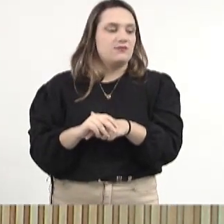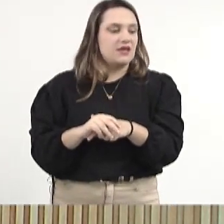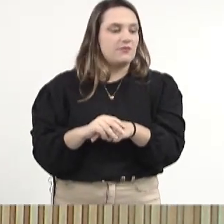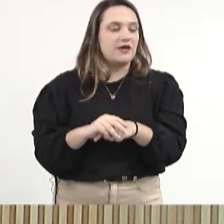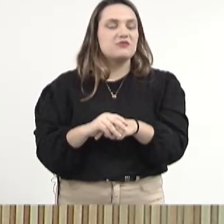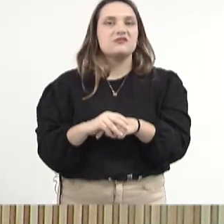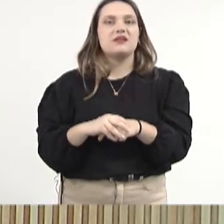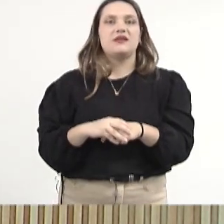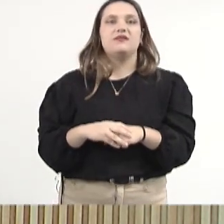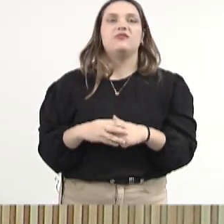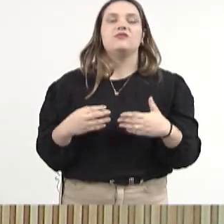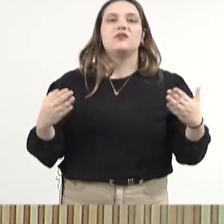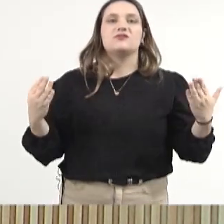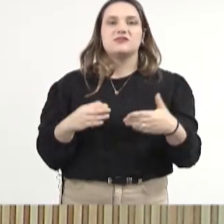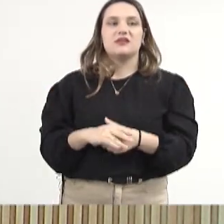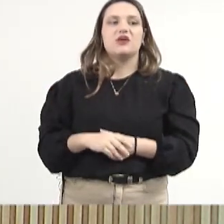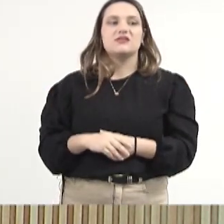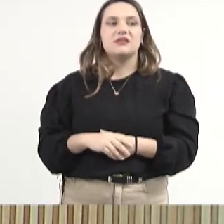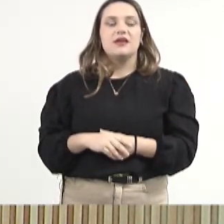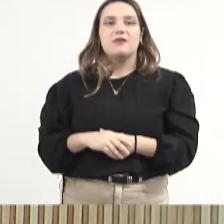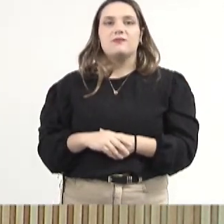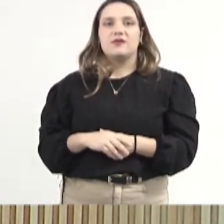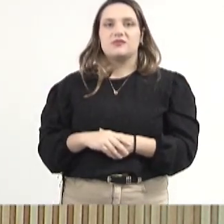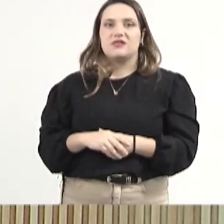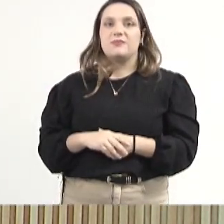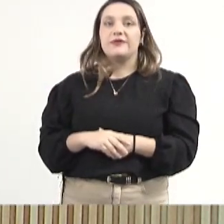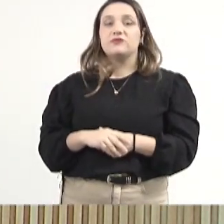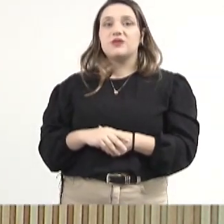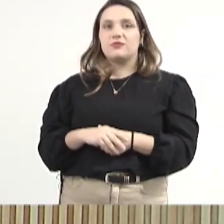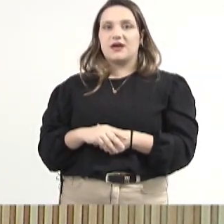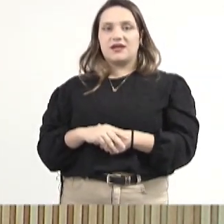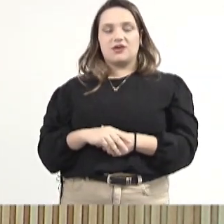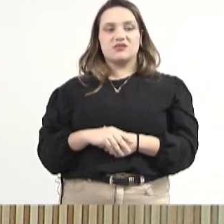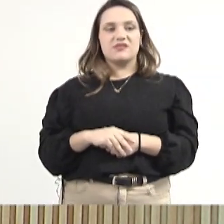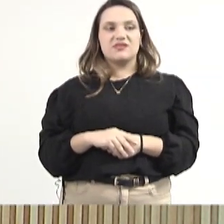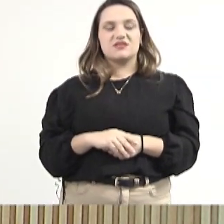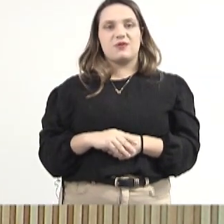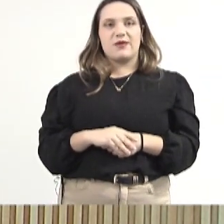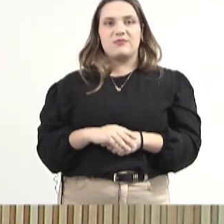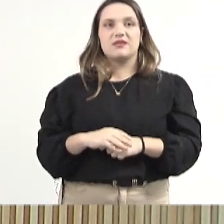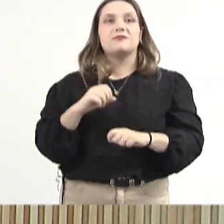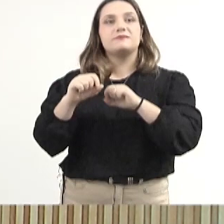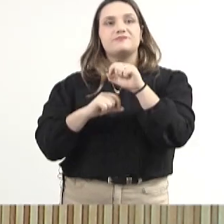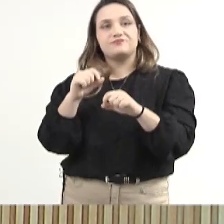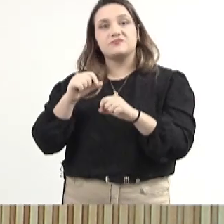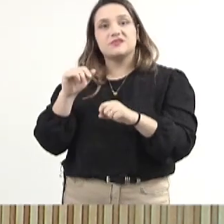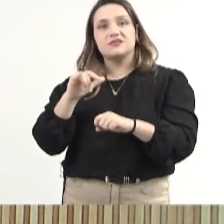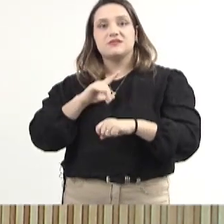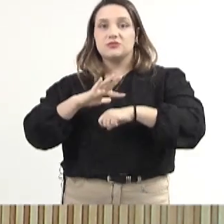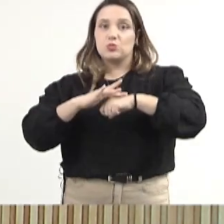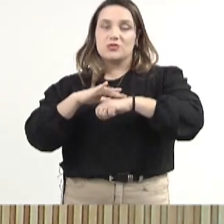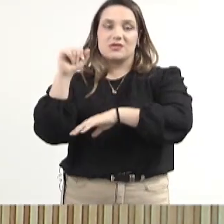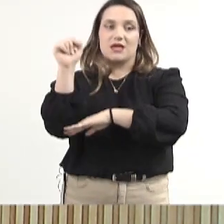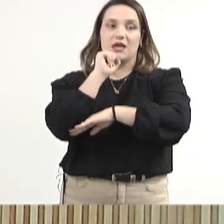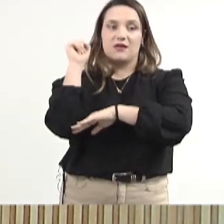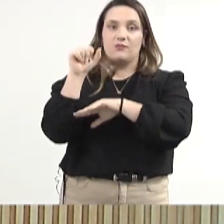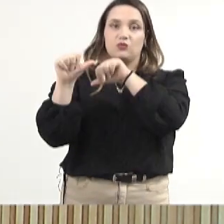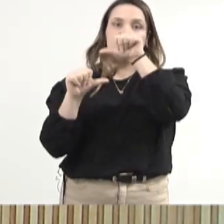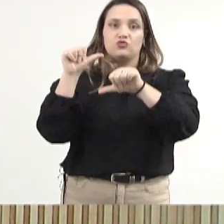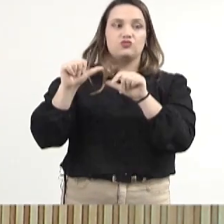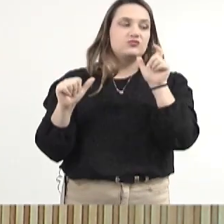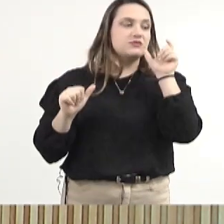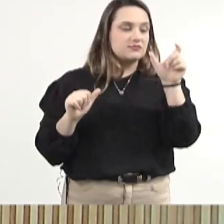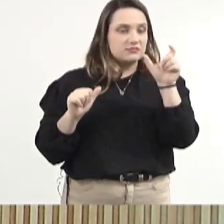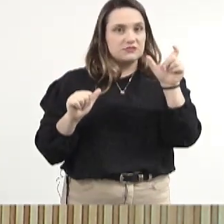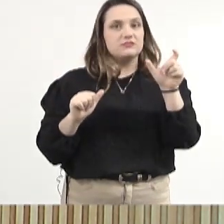Aliás, a isenção para aquelas pessoas com doenças incapacitantes, que o próprio termo foi trocado para doenças graves, fazendo referência a uma legislação